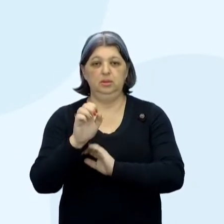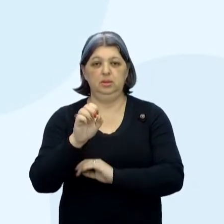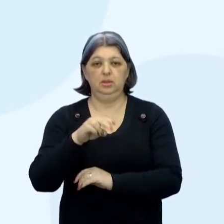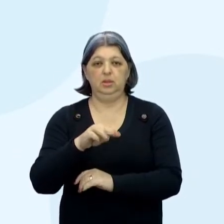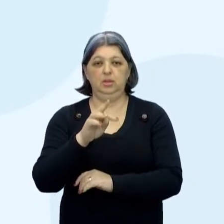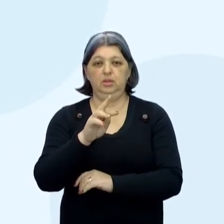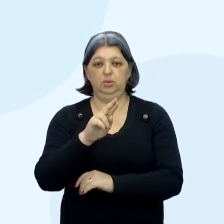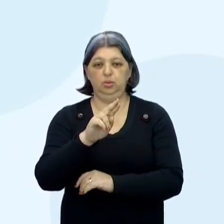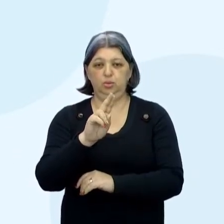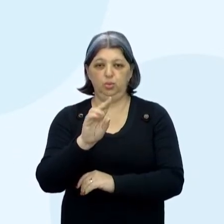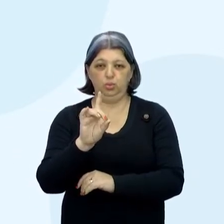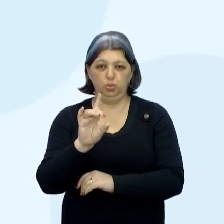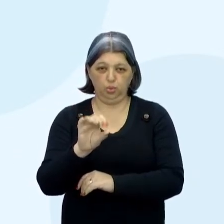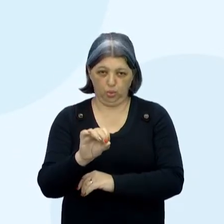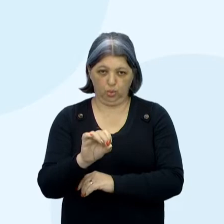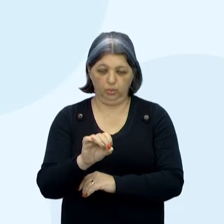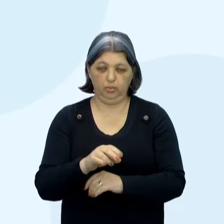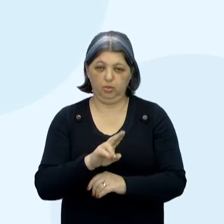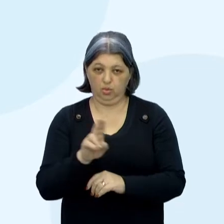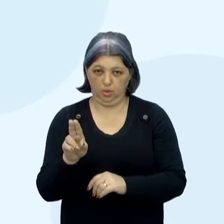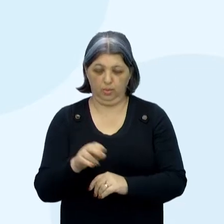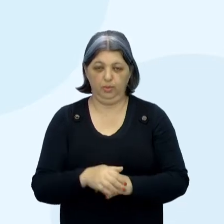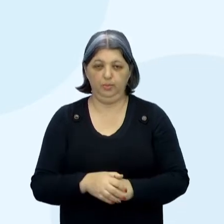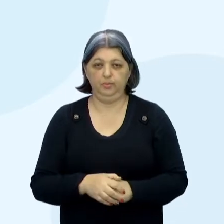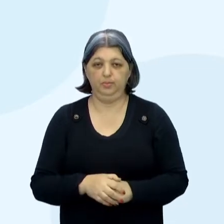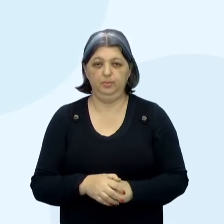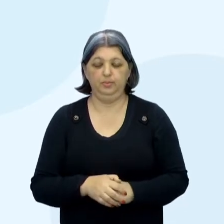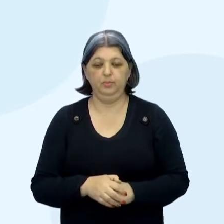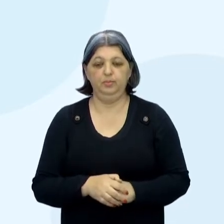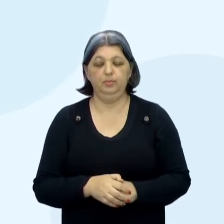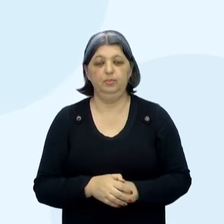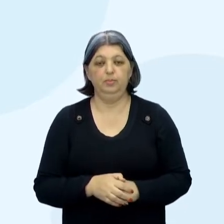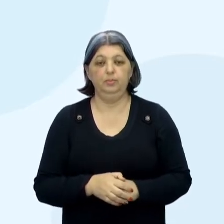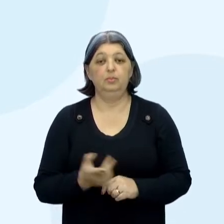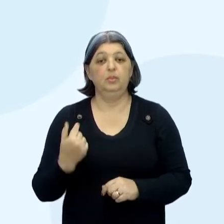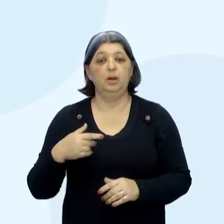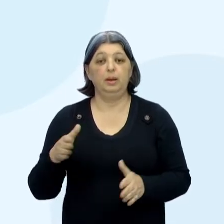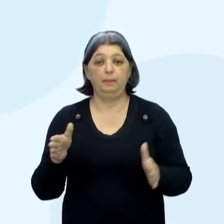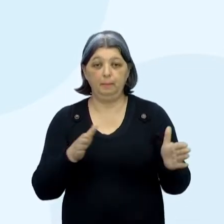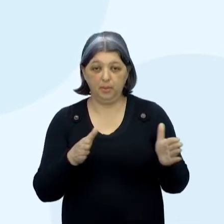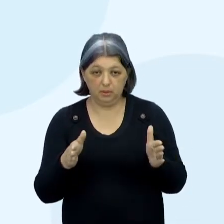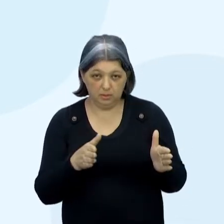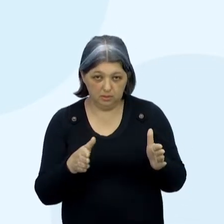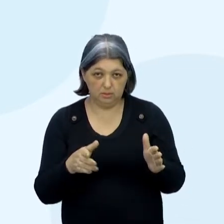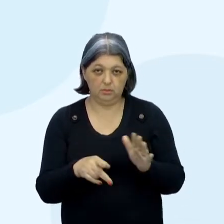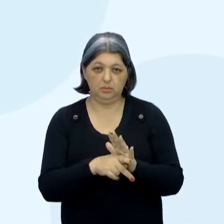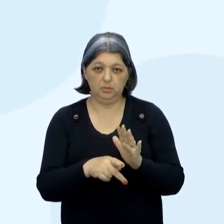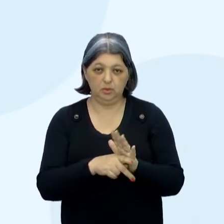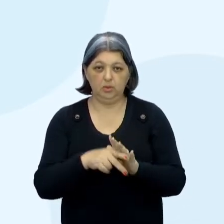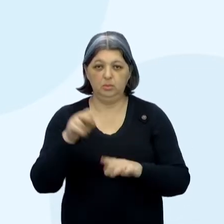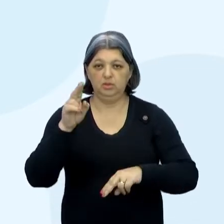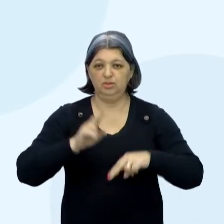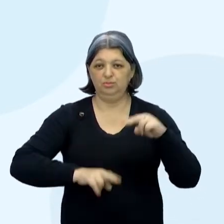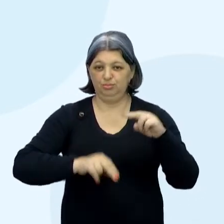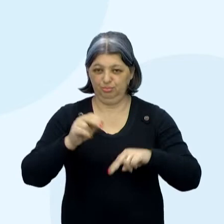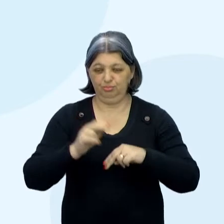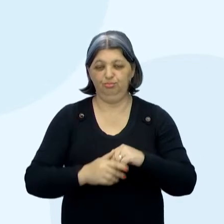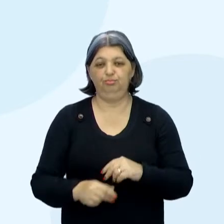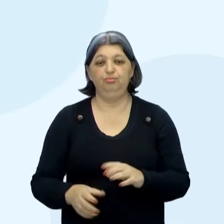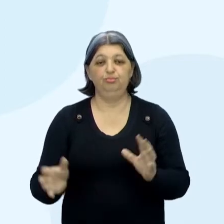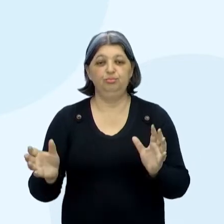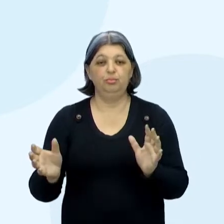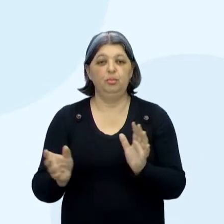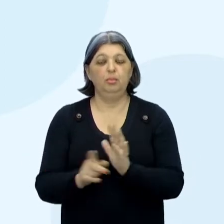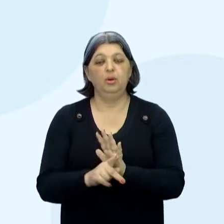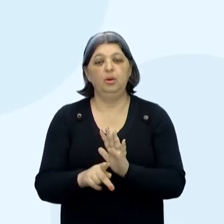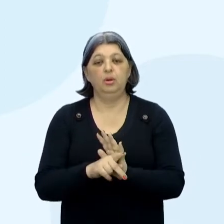Muito bem. Quando nós tivemos o período joanino, a corte portuguesa